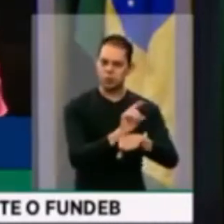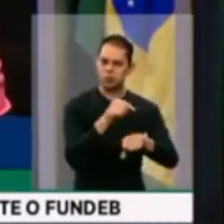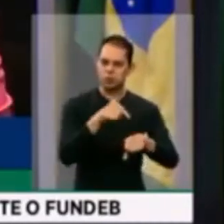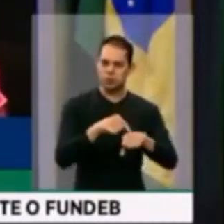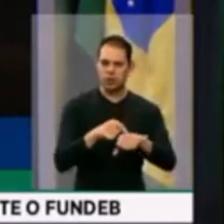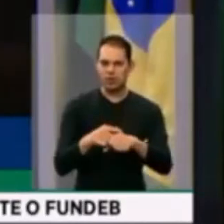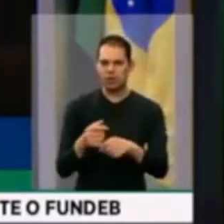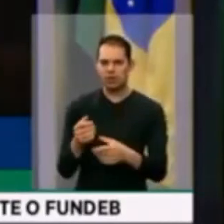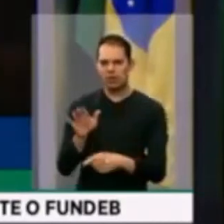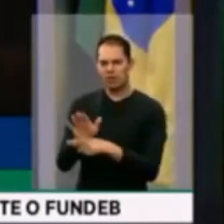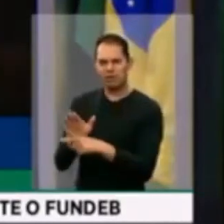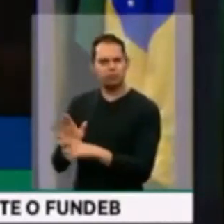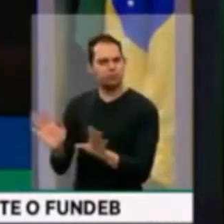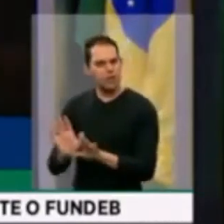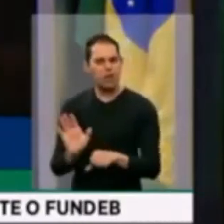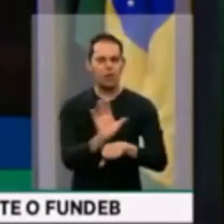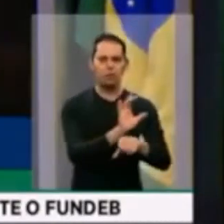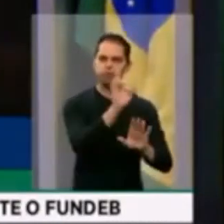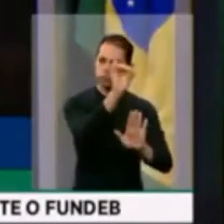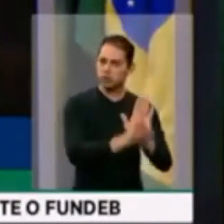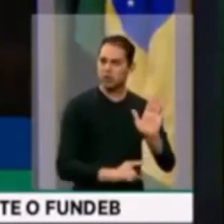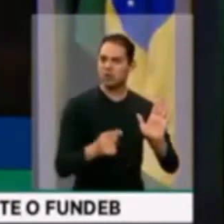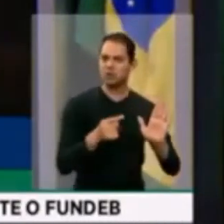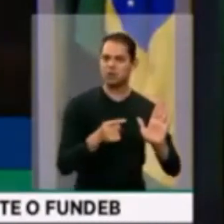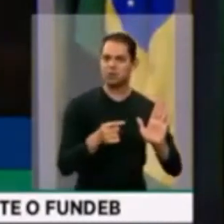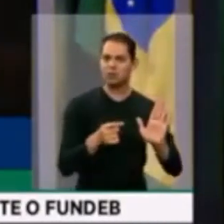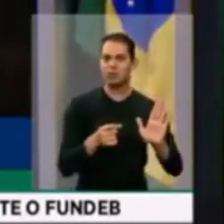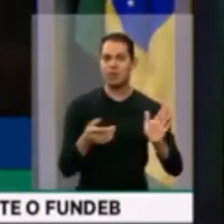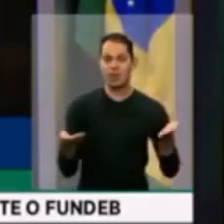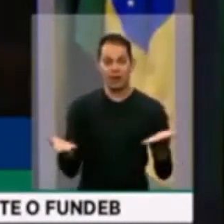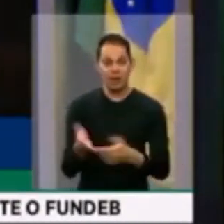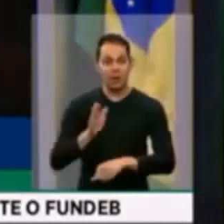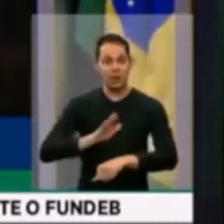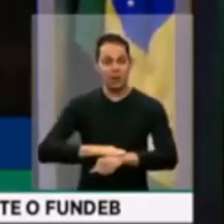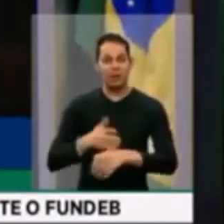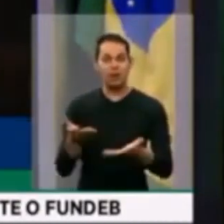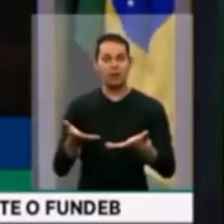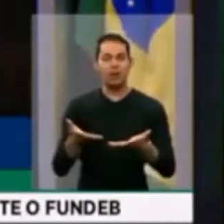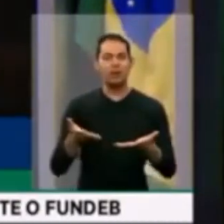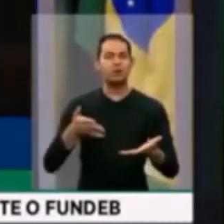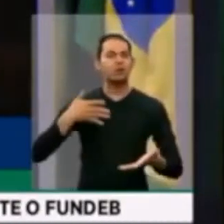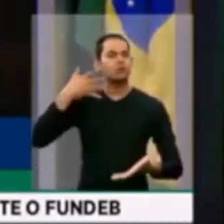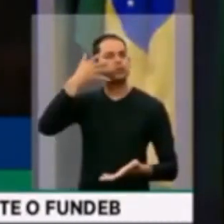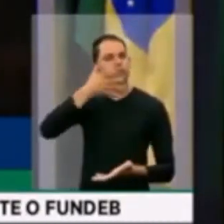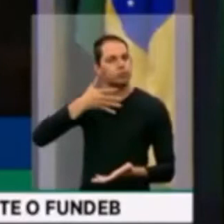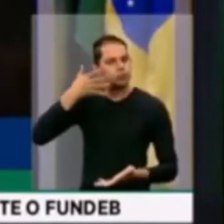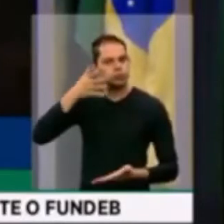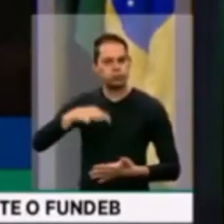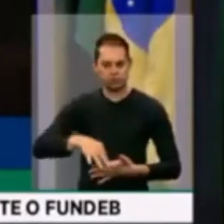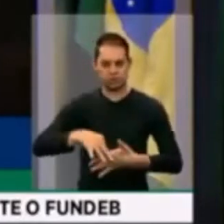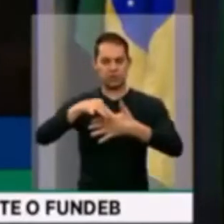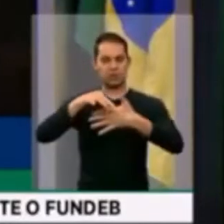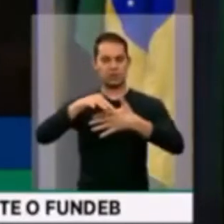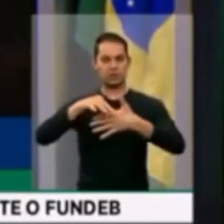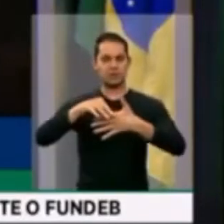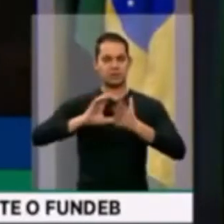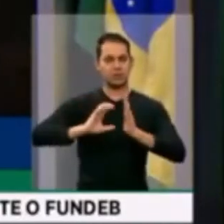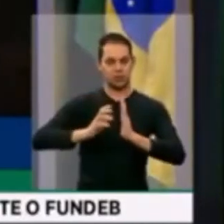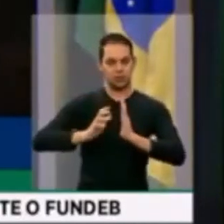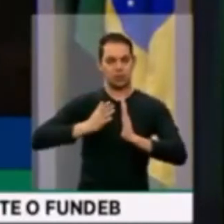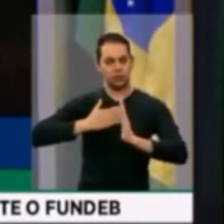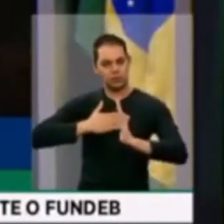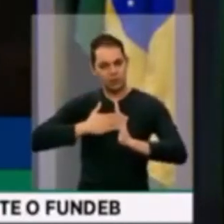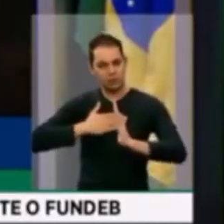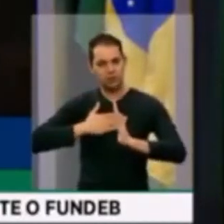não um favor. Eu queria, nesse momento, fazer um misto de fala, não só pela liderança do meu